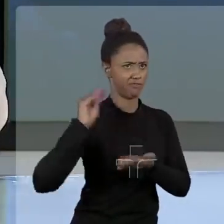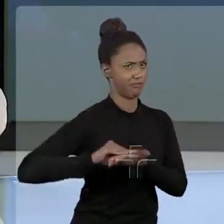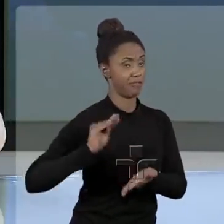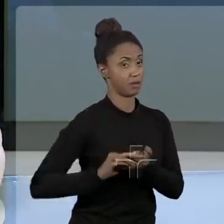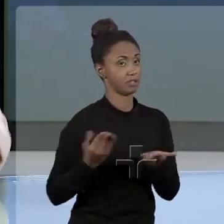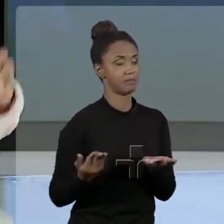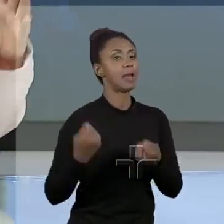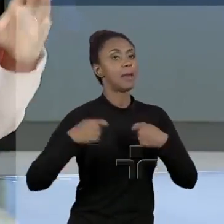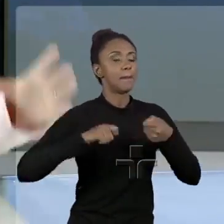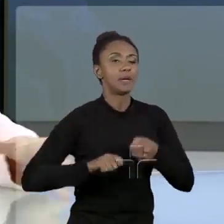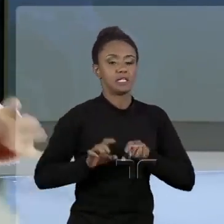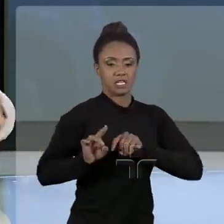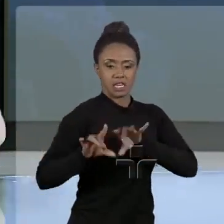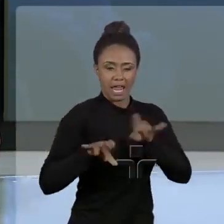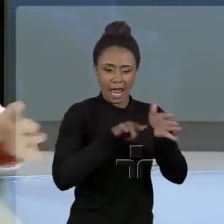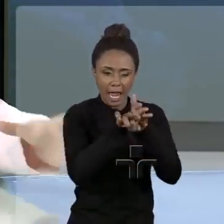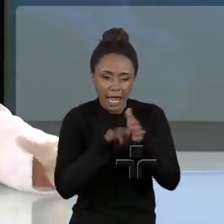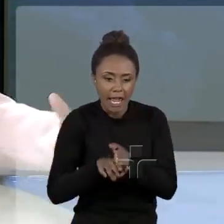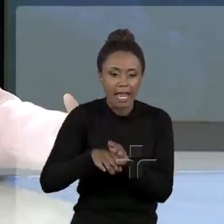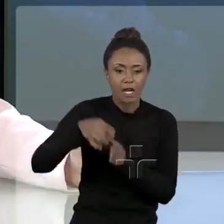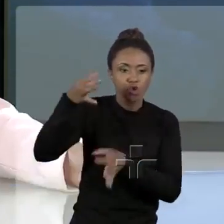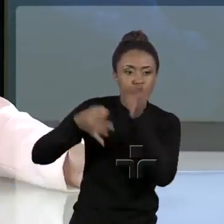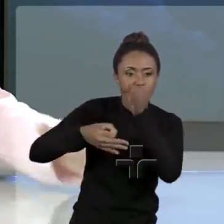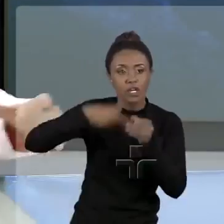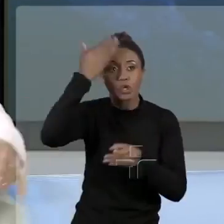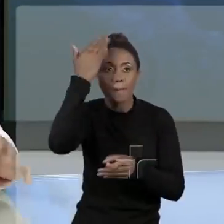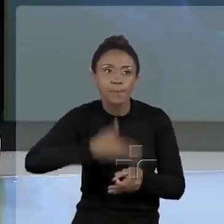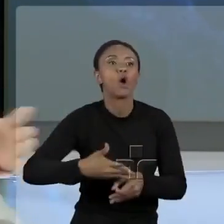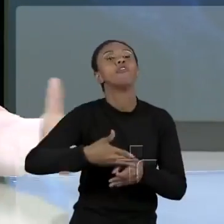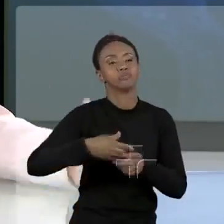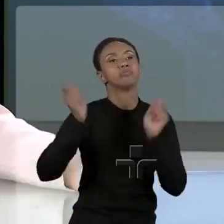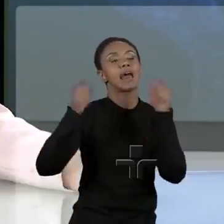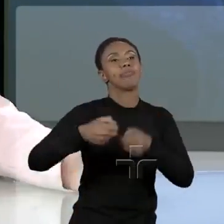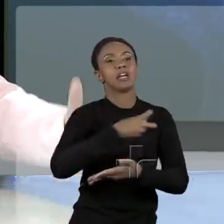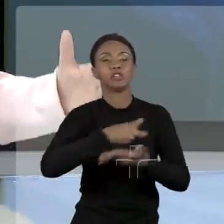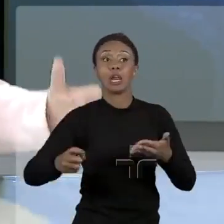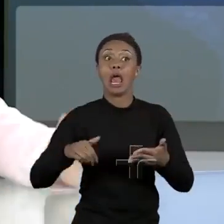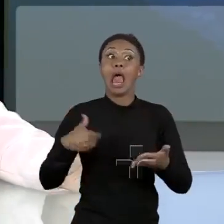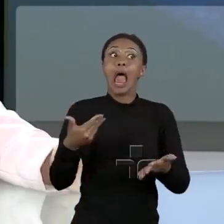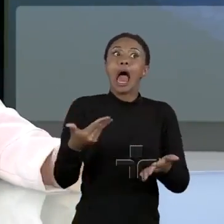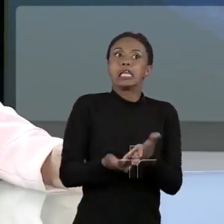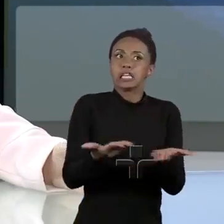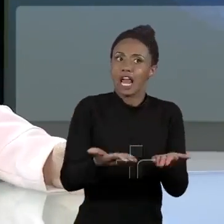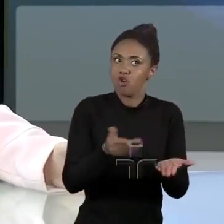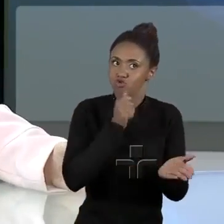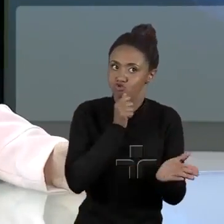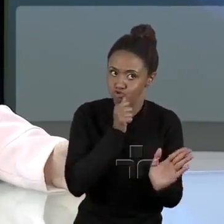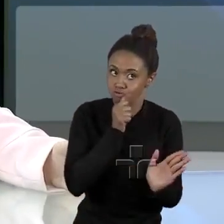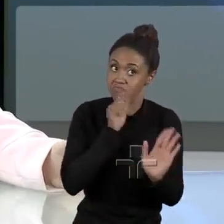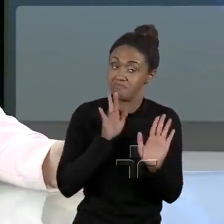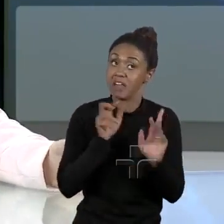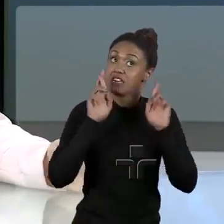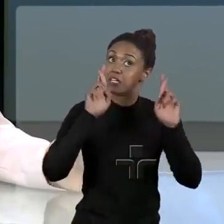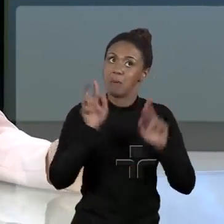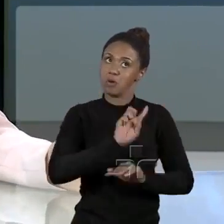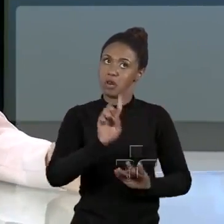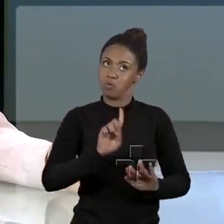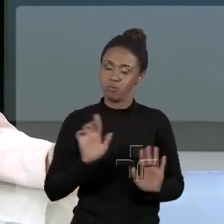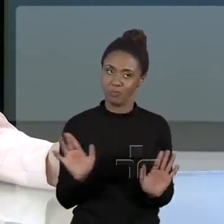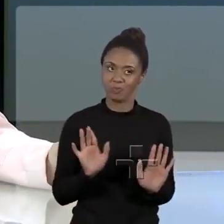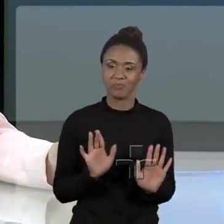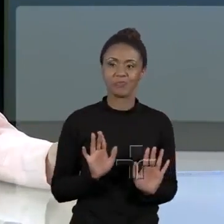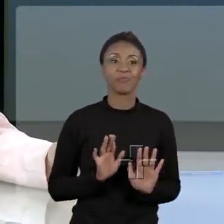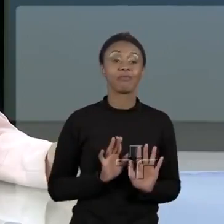elementos técnicos, jurídicos para falar impeachment, pelo menos não por hora. Quero crer que não tenhamos.